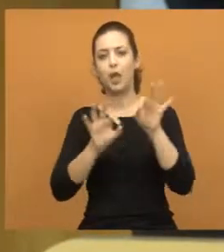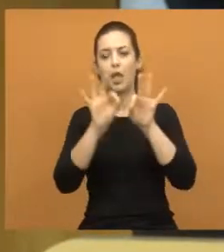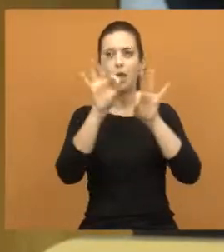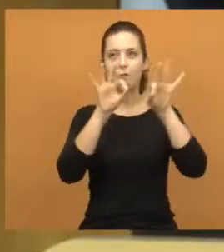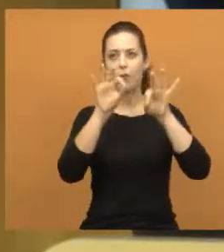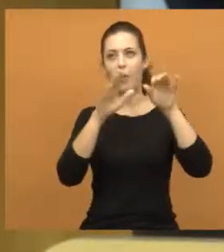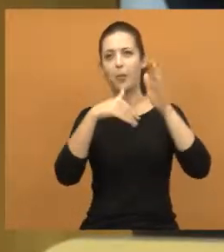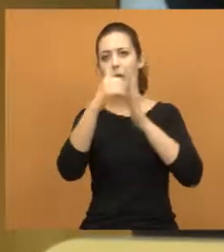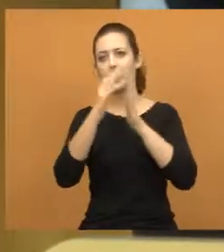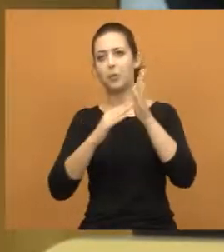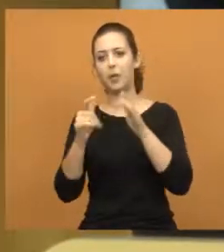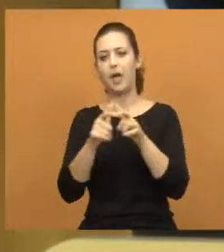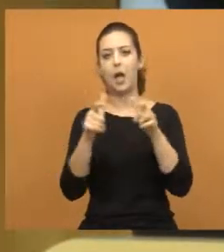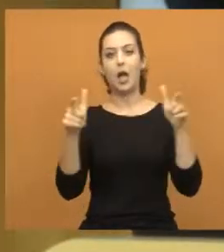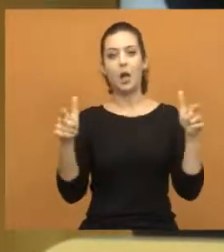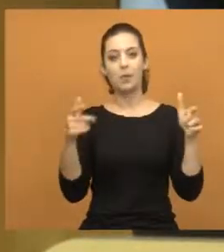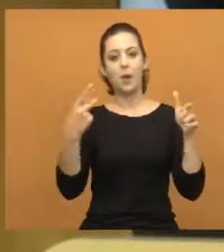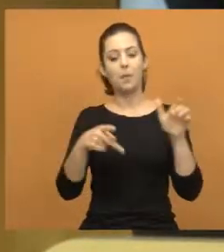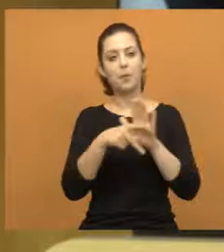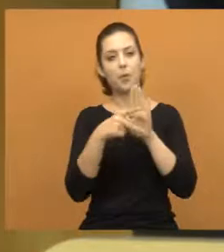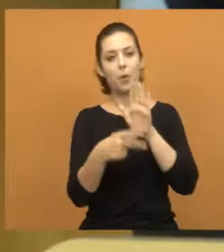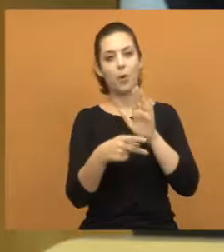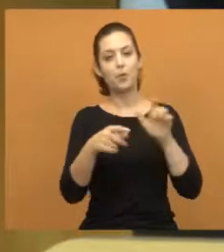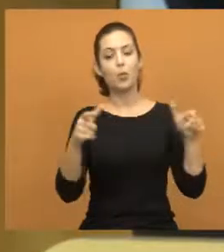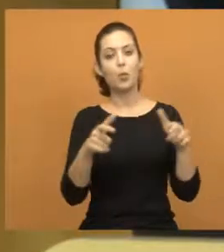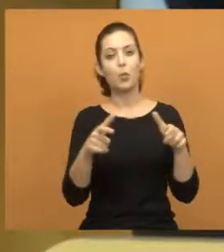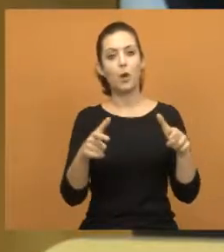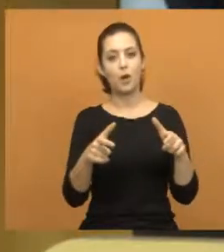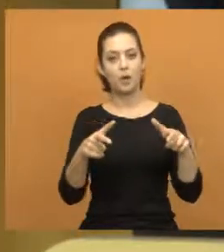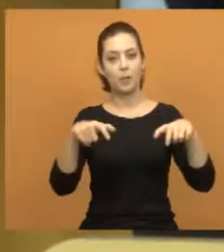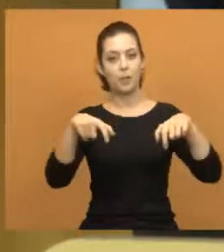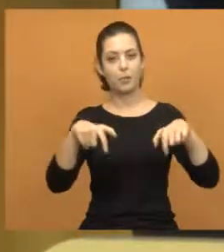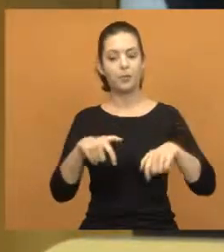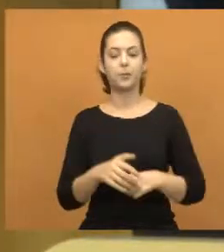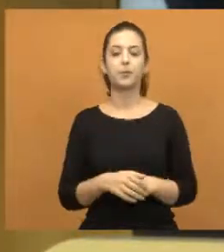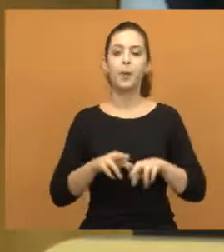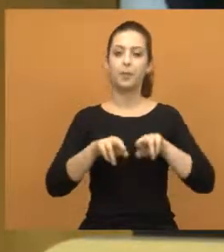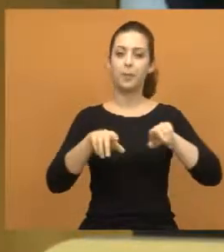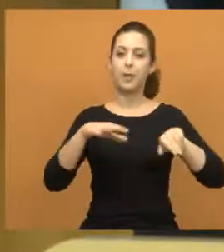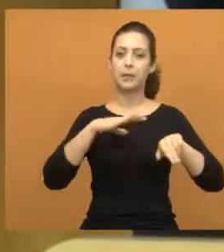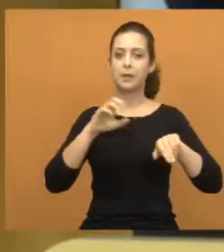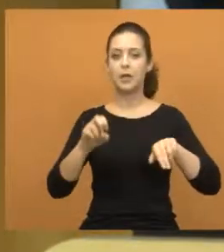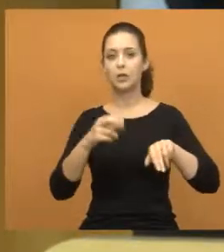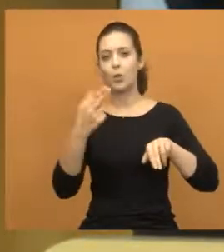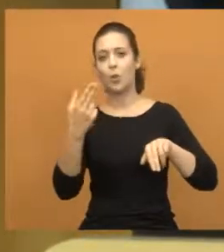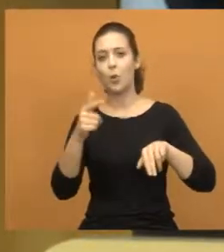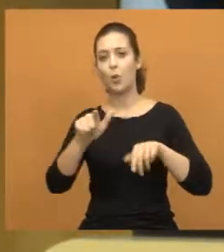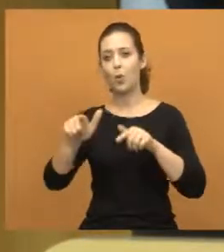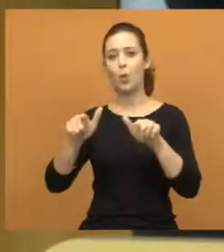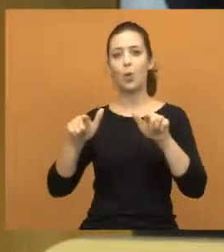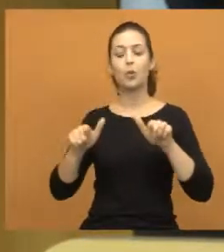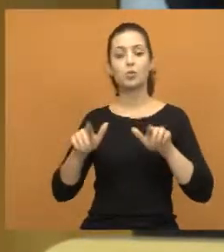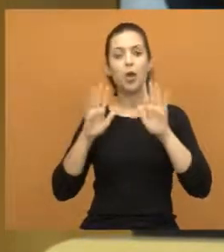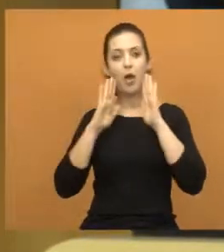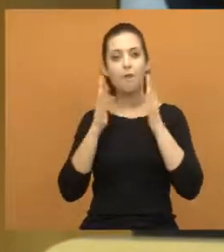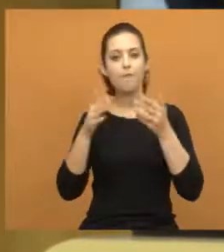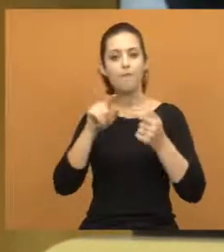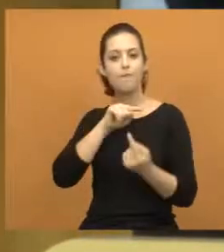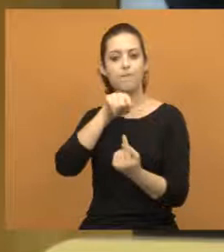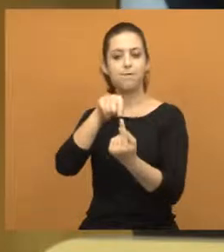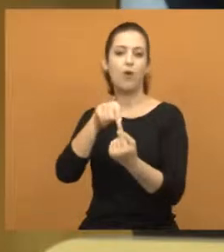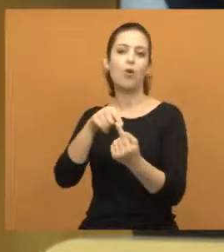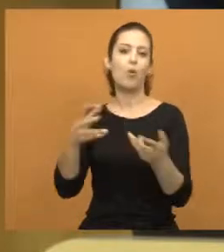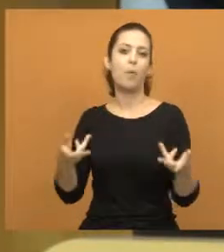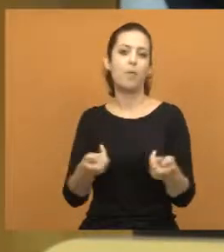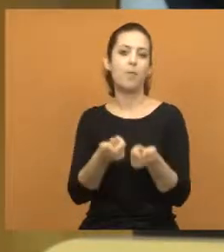e ampliação dos próprios desportivos municipais ou de outras ações que visem beneficiar